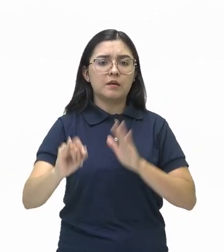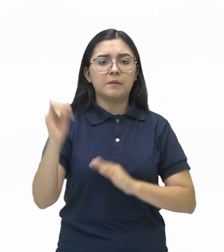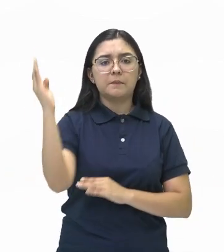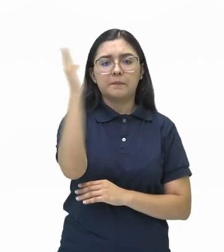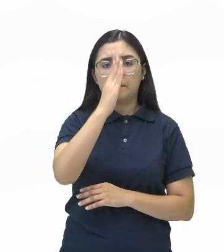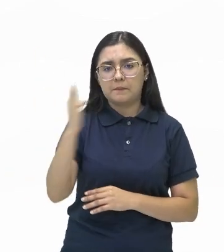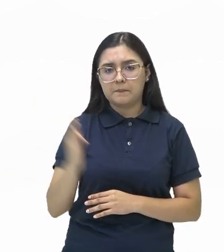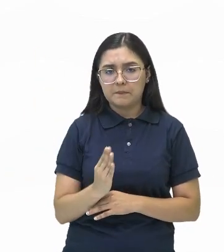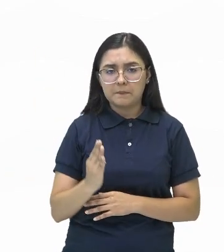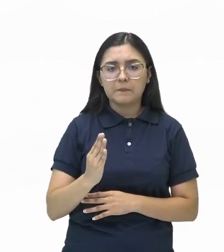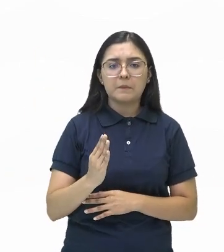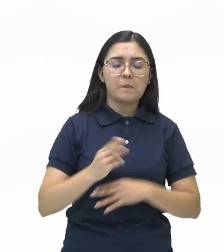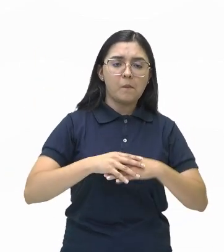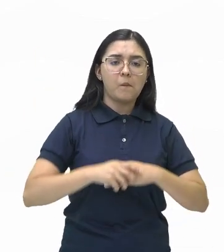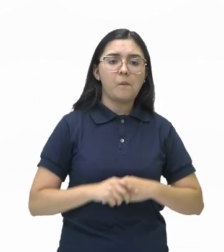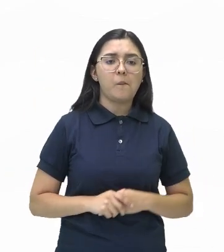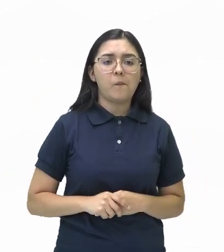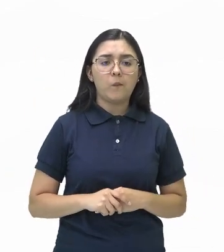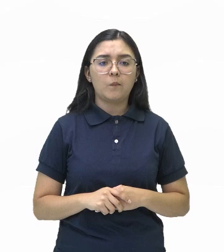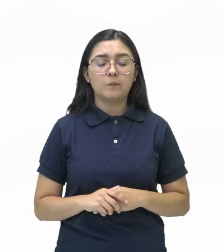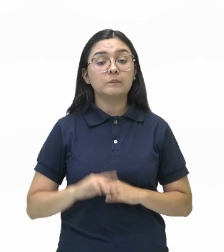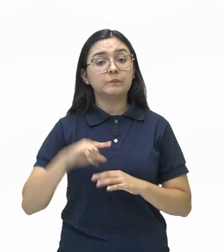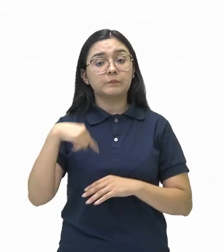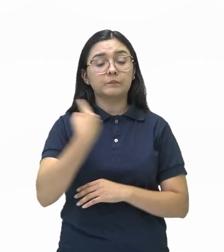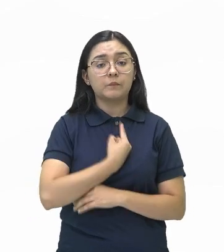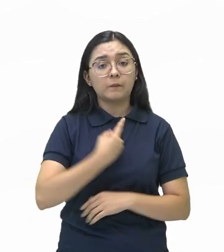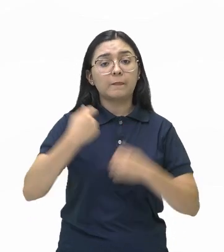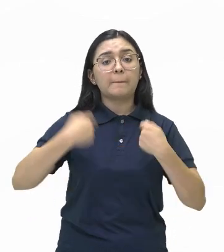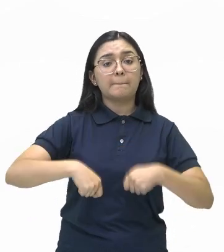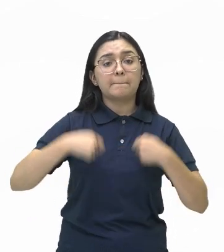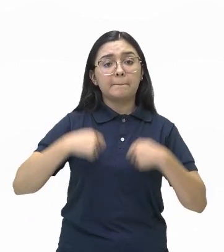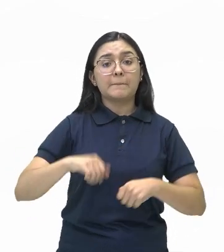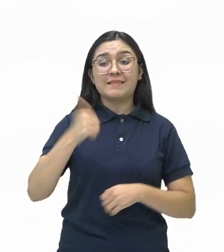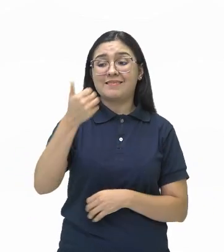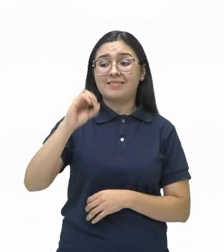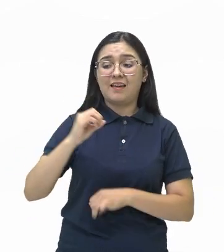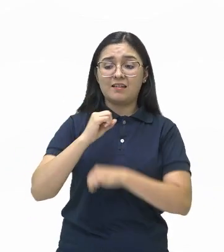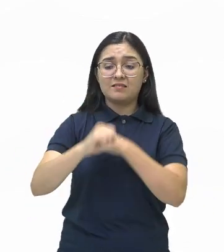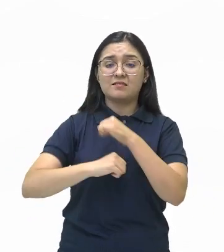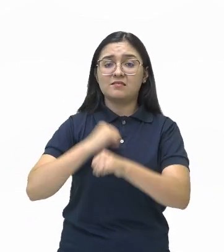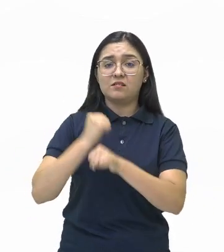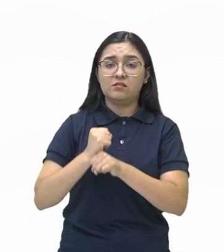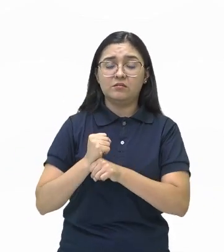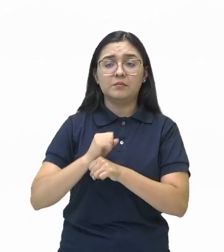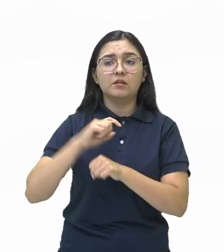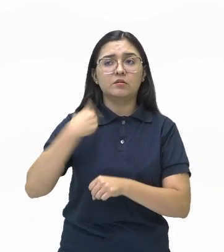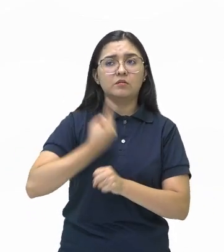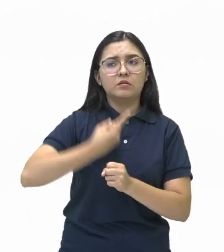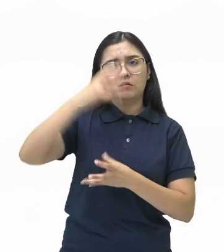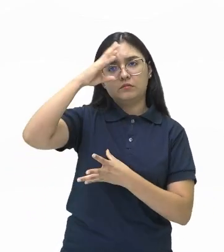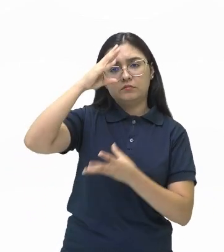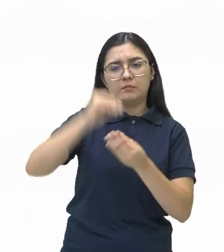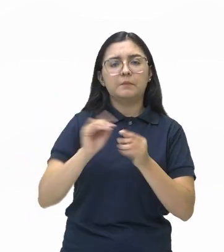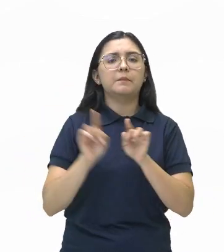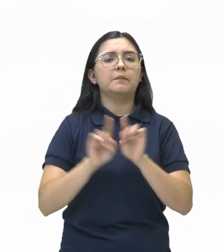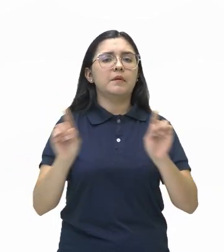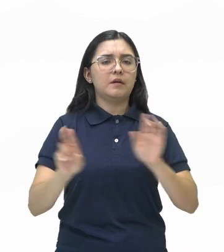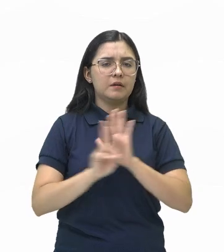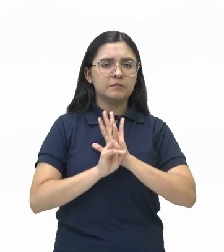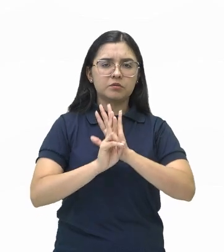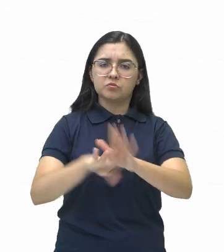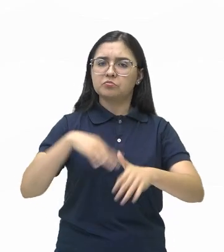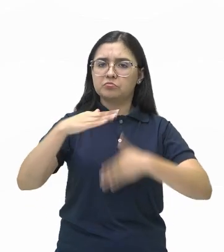significativo na legislação brasileira. Tá? A gente precisou de 10 anos para entender isso daí, né? Mas ela representou um